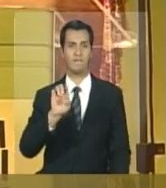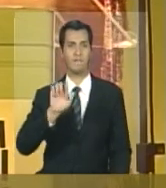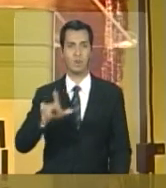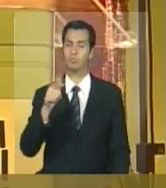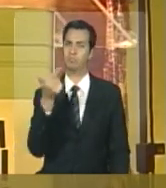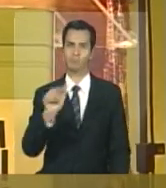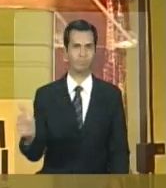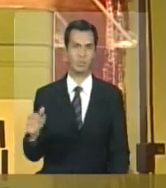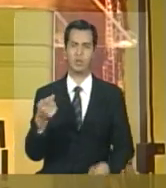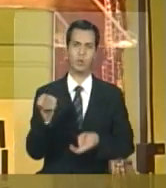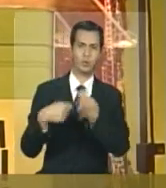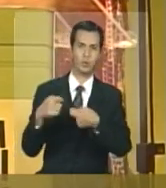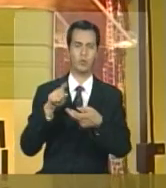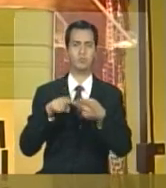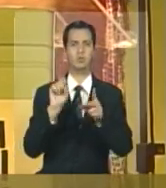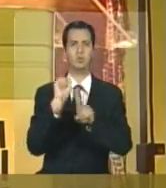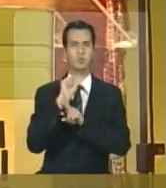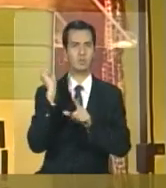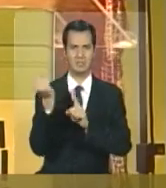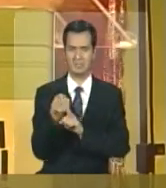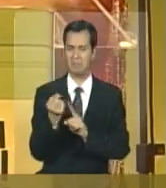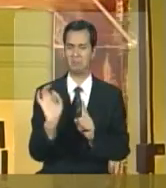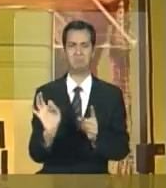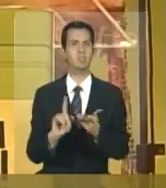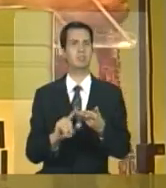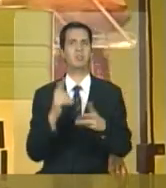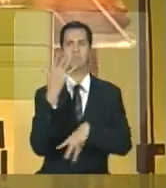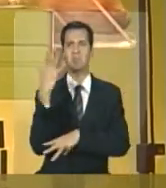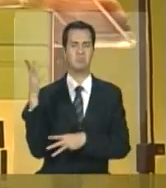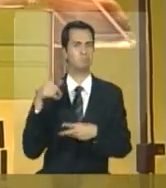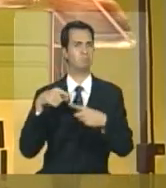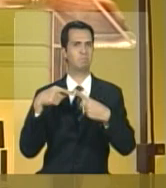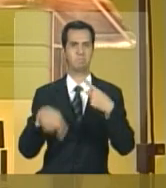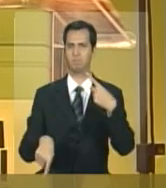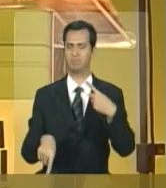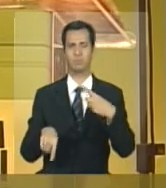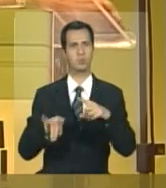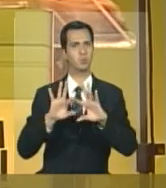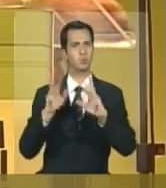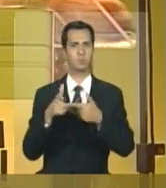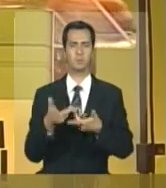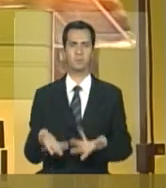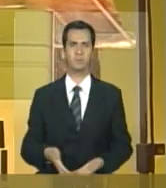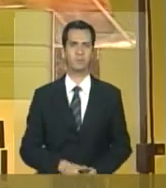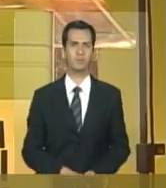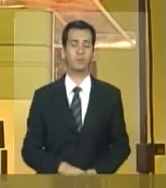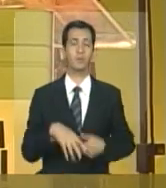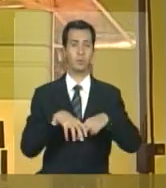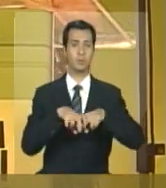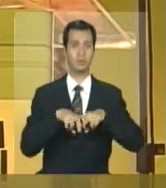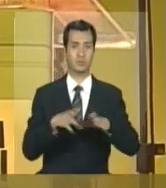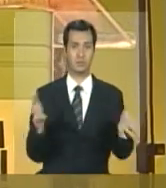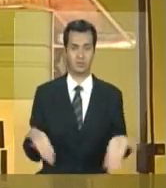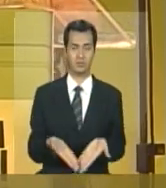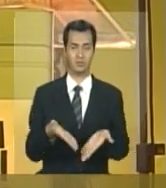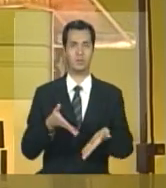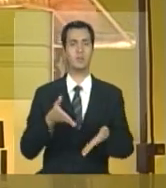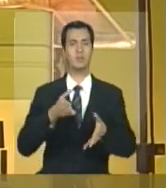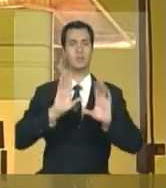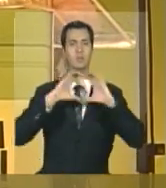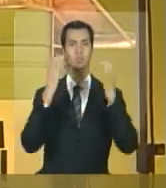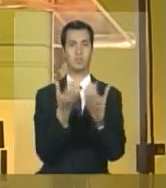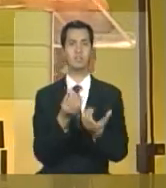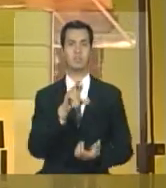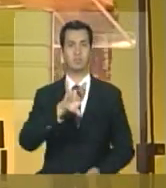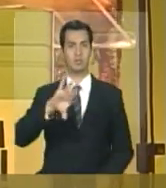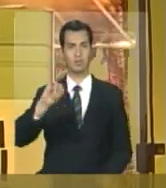nem econômico, nem social e nem ambientalmente. Por isso, a Rio+20 se reveste